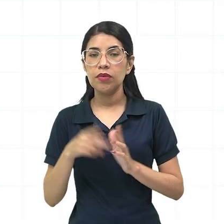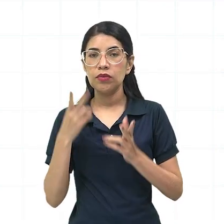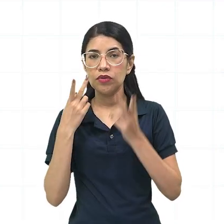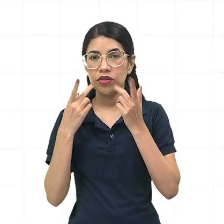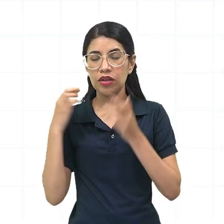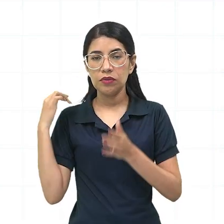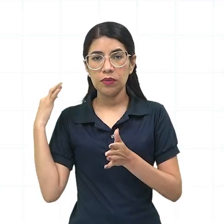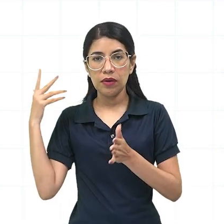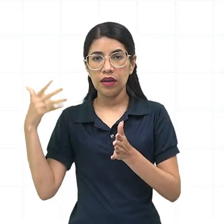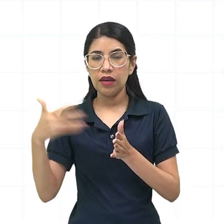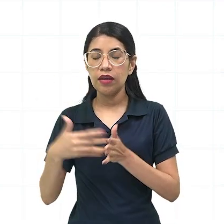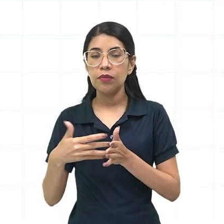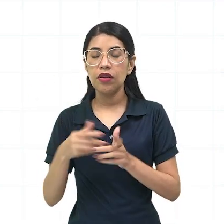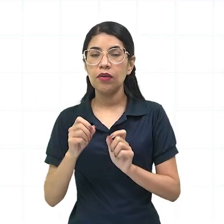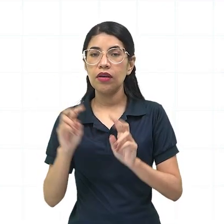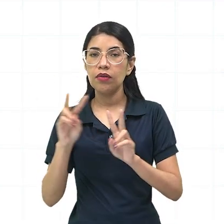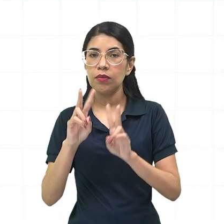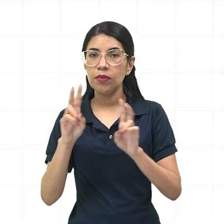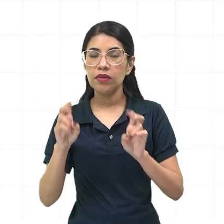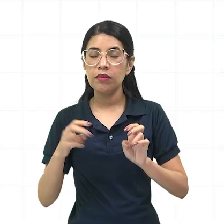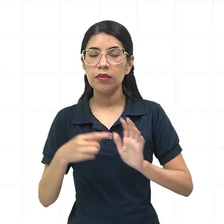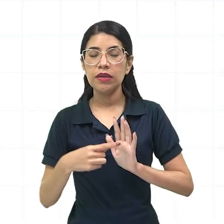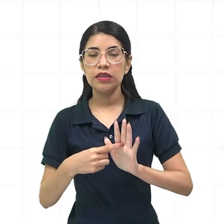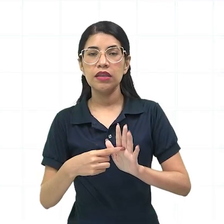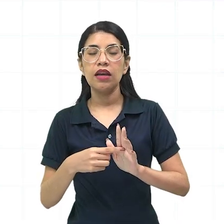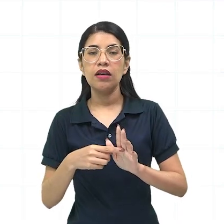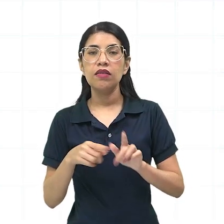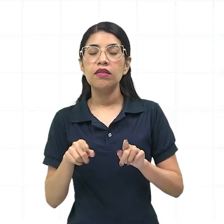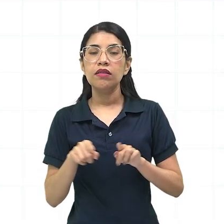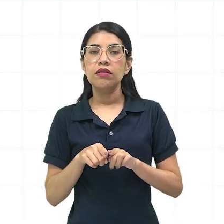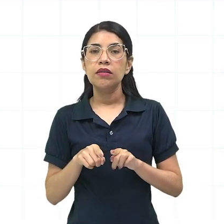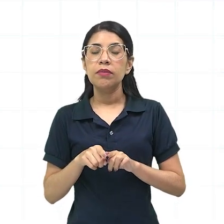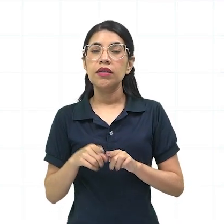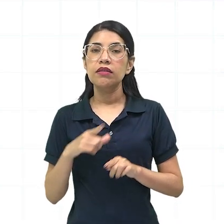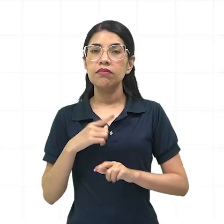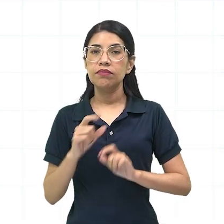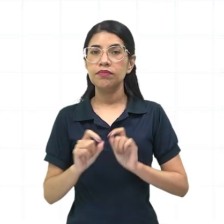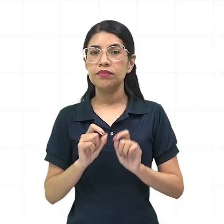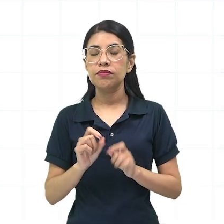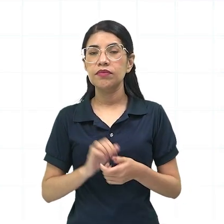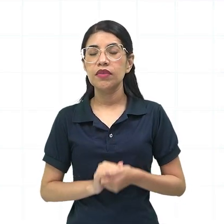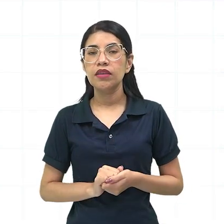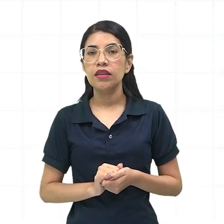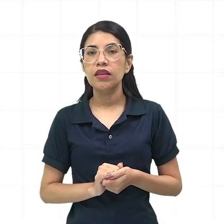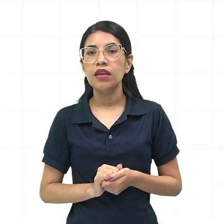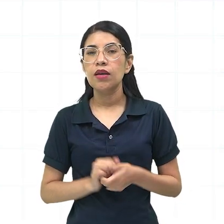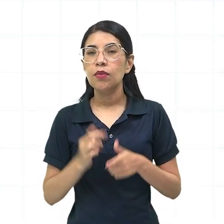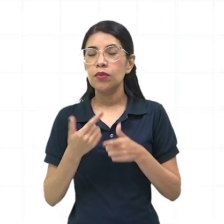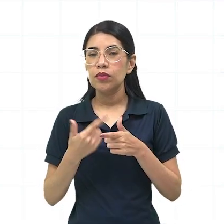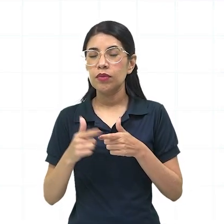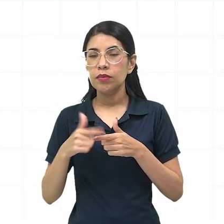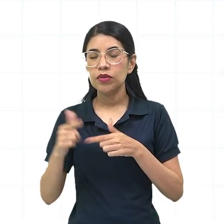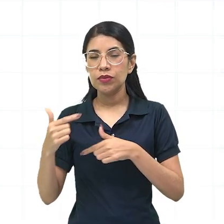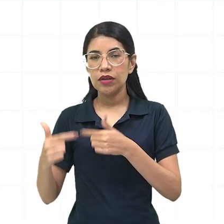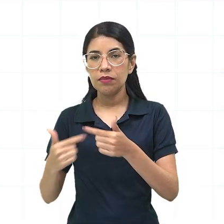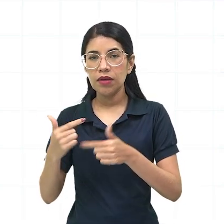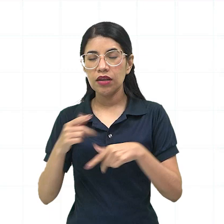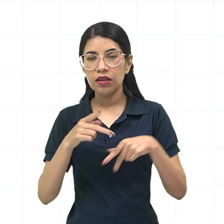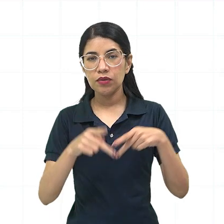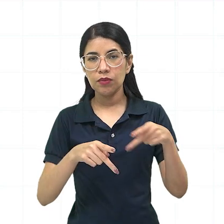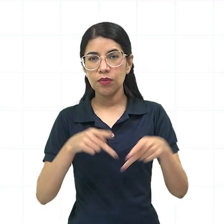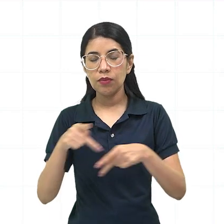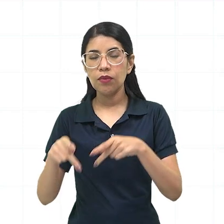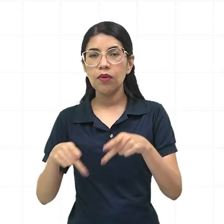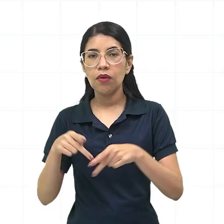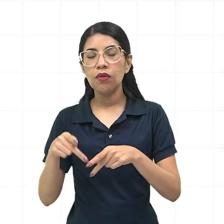é o assunto abordado nas peças, que vai trazer sempre questão dos trabalhadores, do povo, da